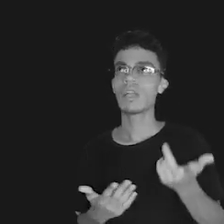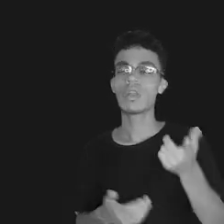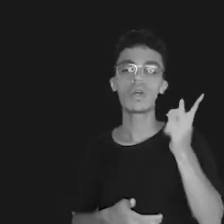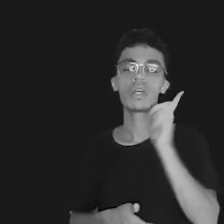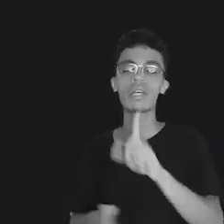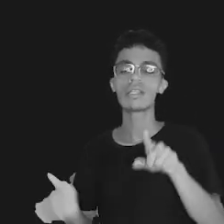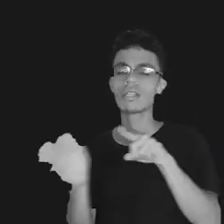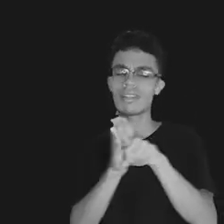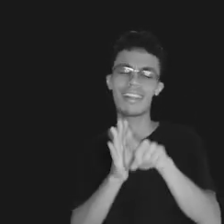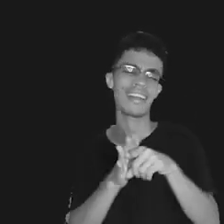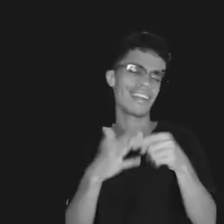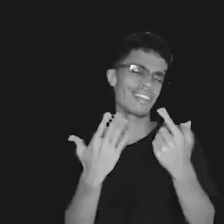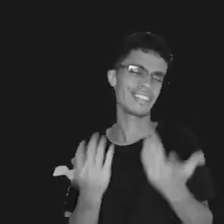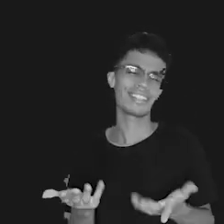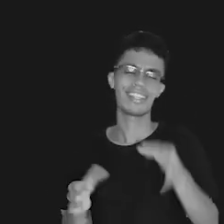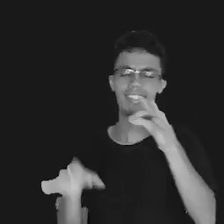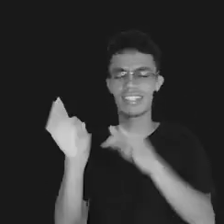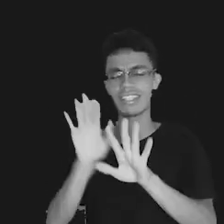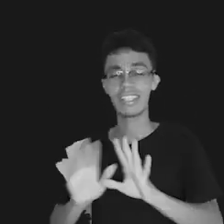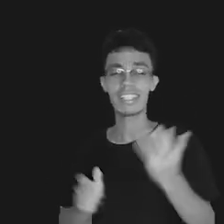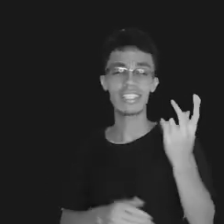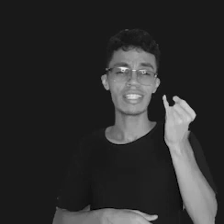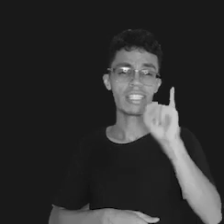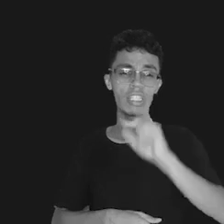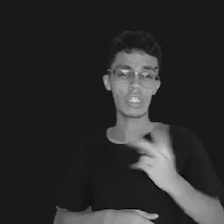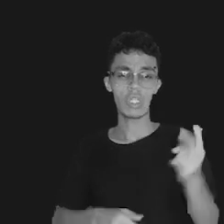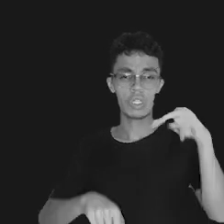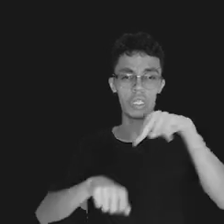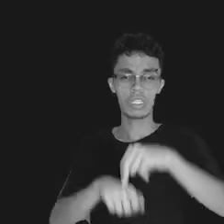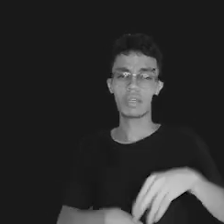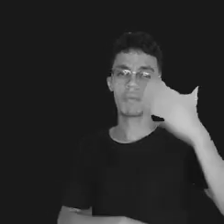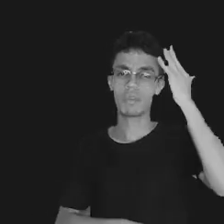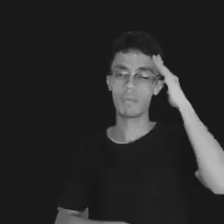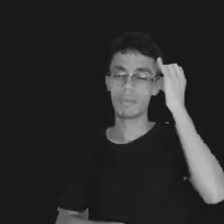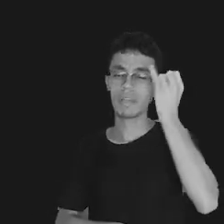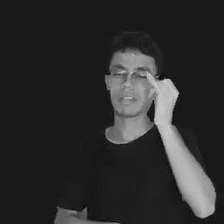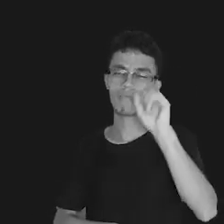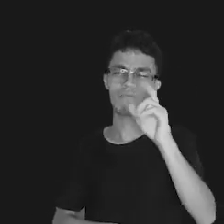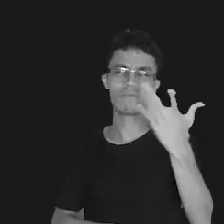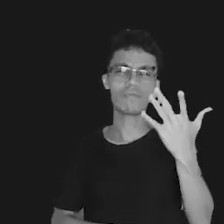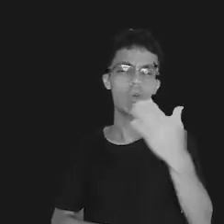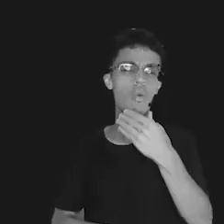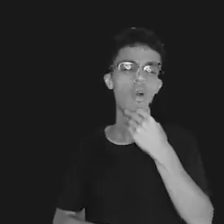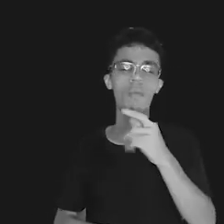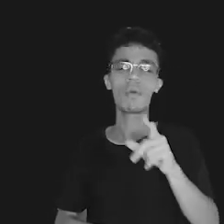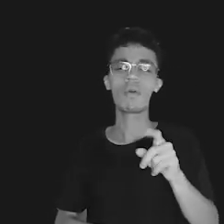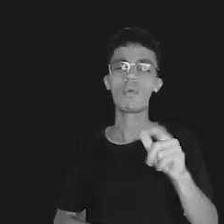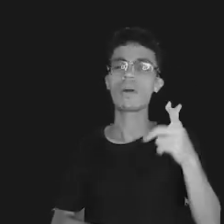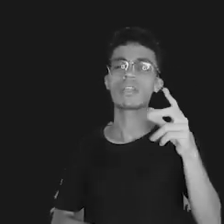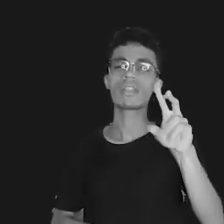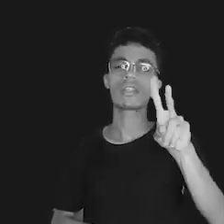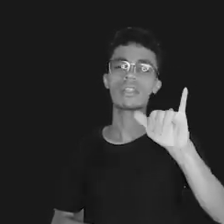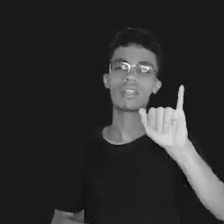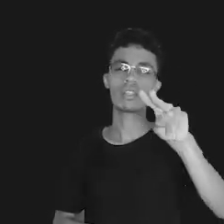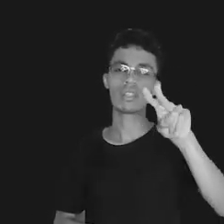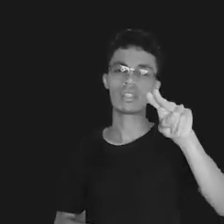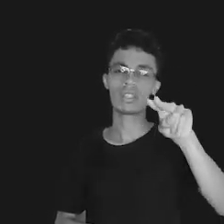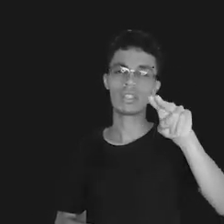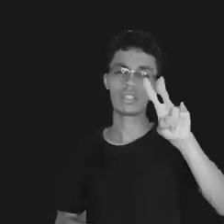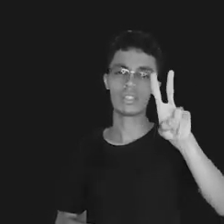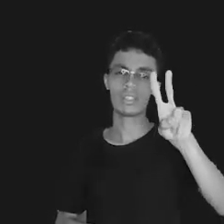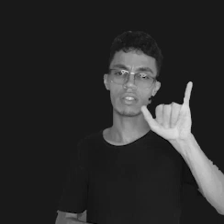avaliar? Excelência, se estamos aqui para saber de um homem quase invisível, não há pergunta